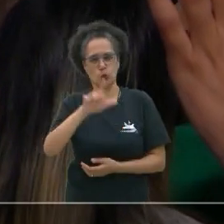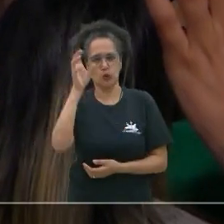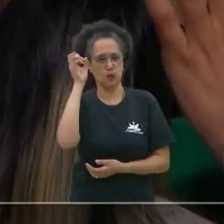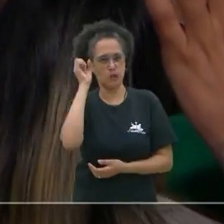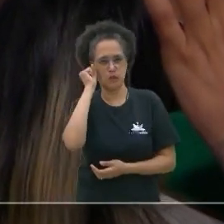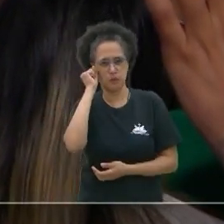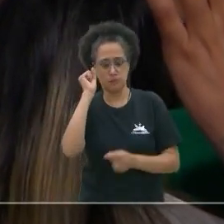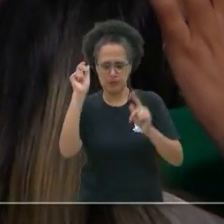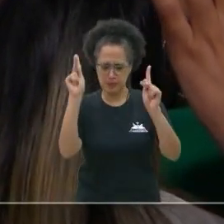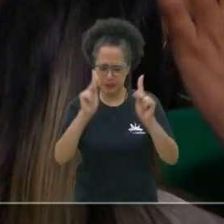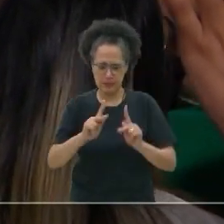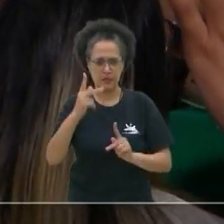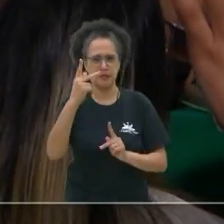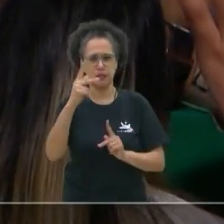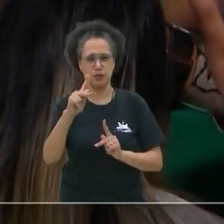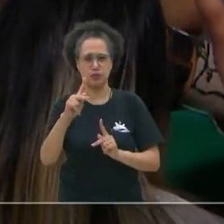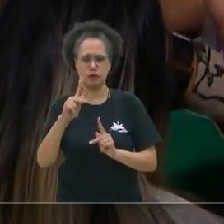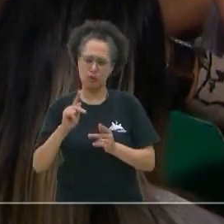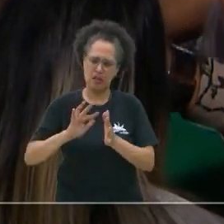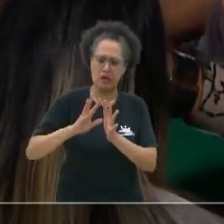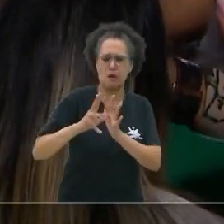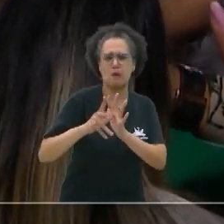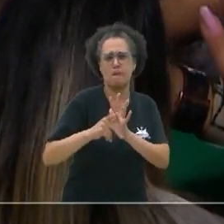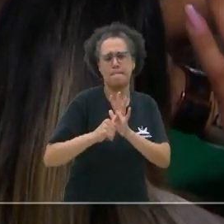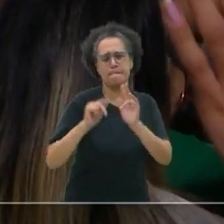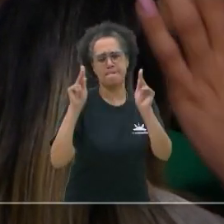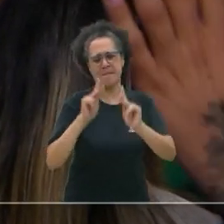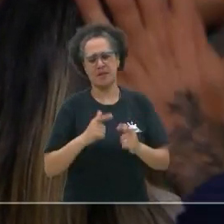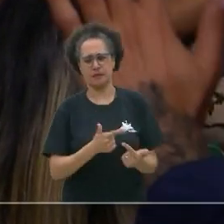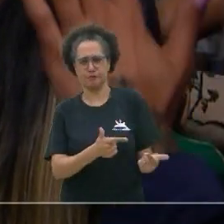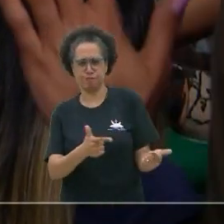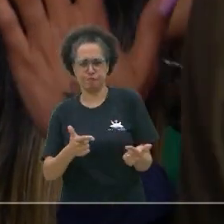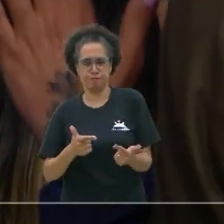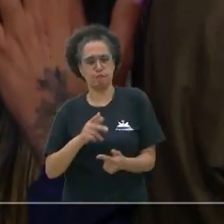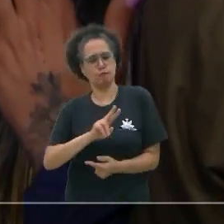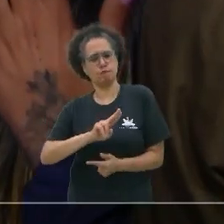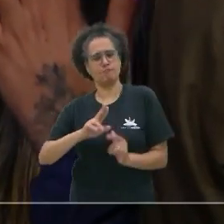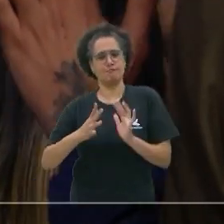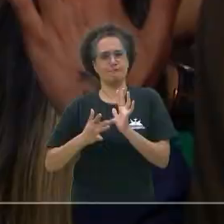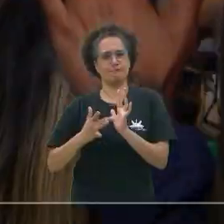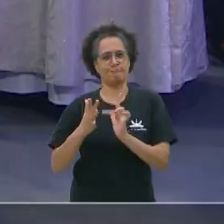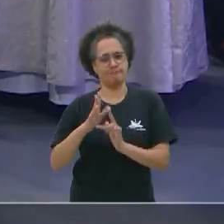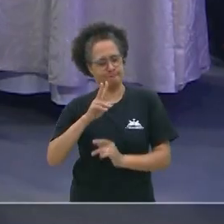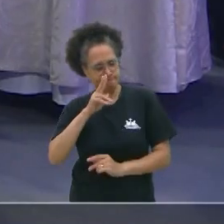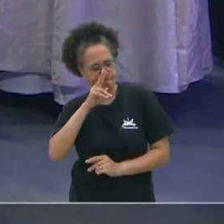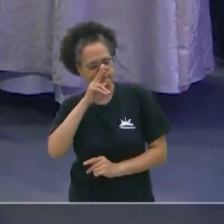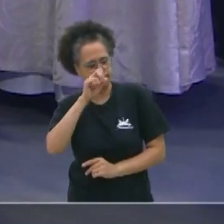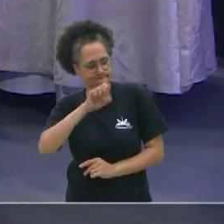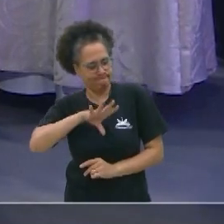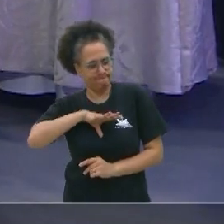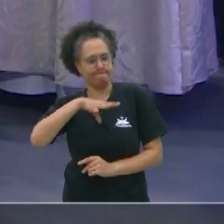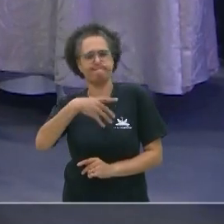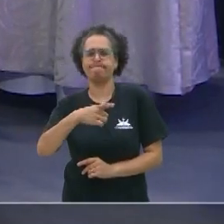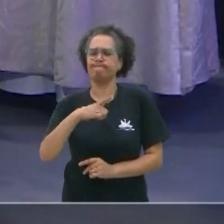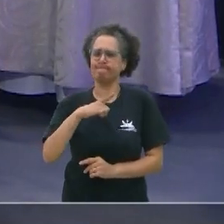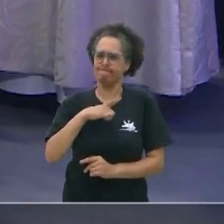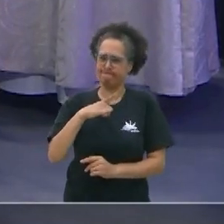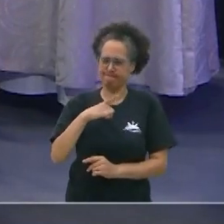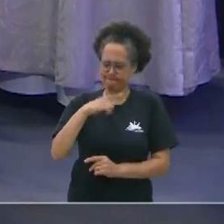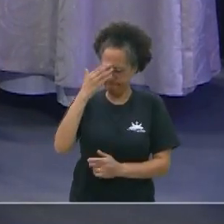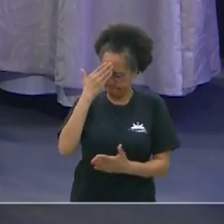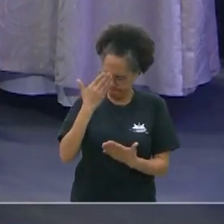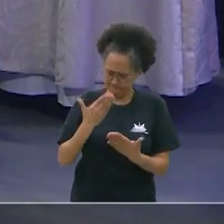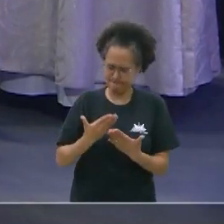sua paz, mas em nome de Jesus, ser forte e corajoso, ser forte e corajosa, creia,